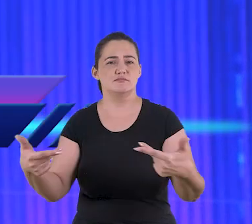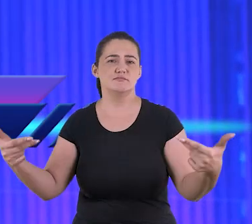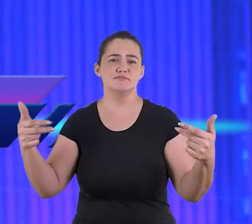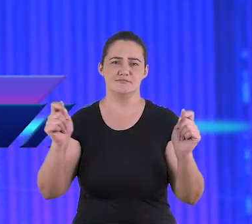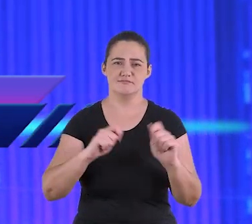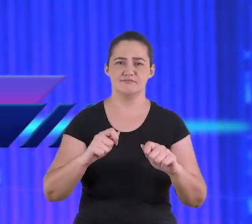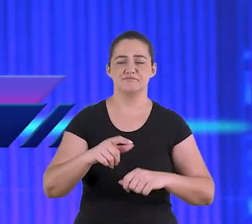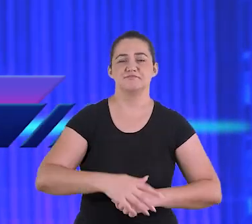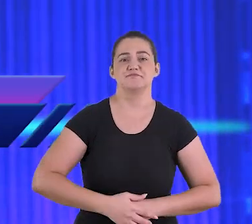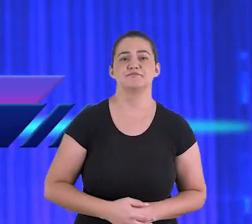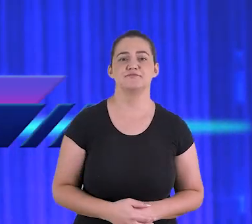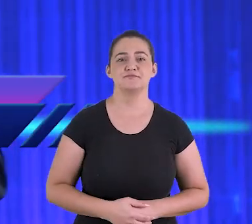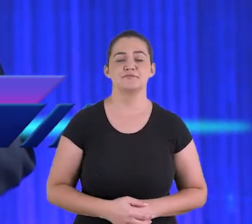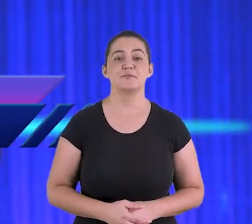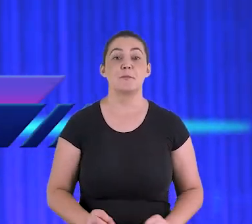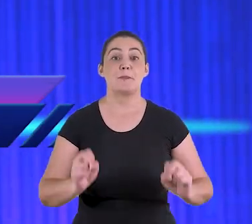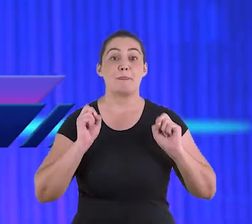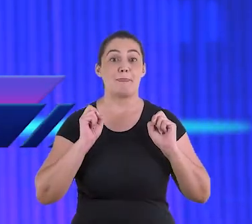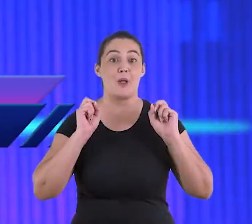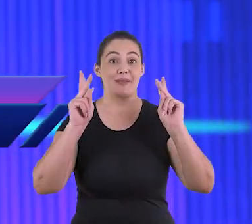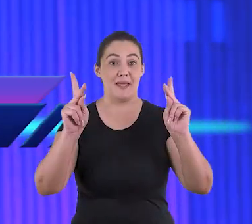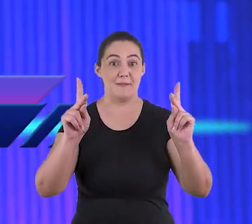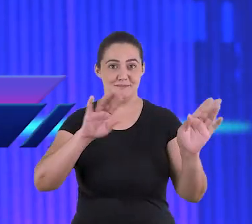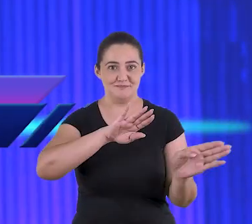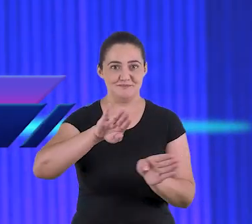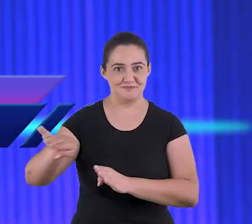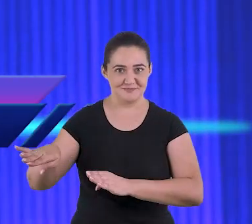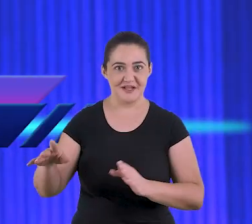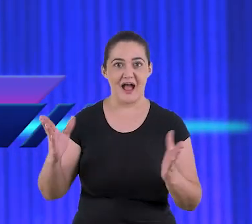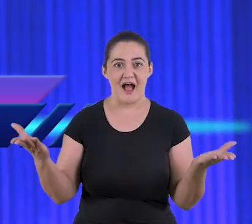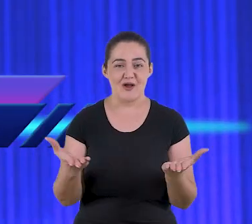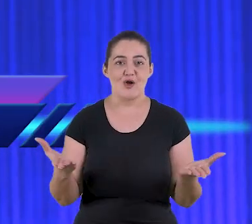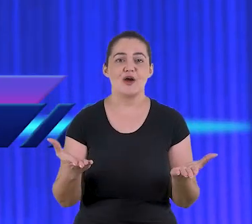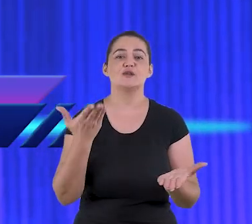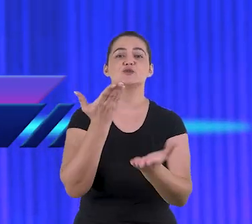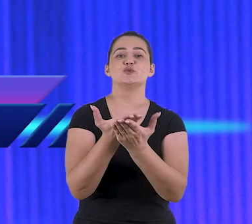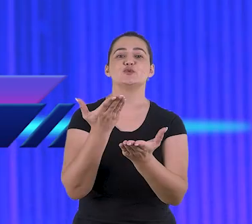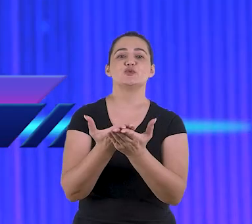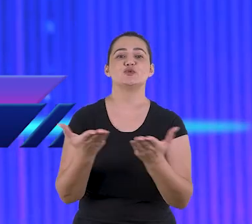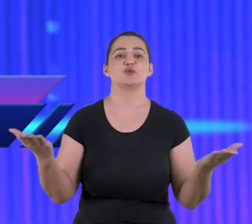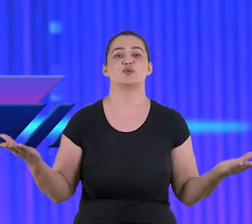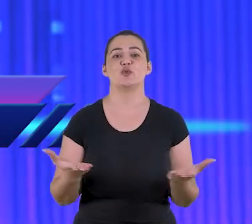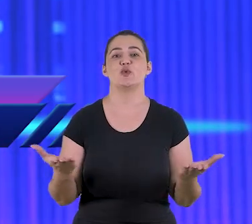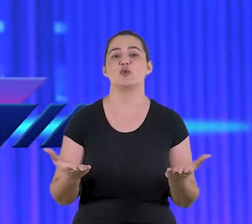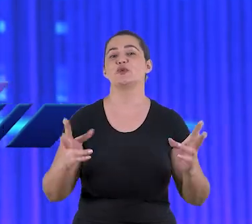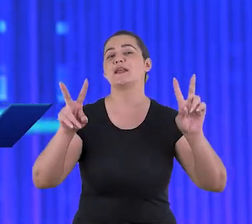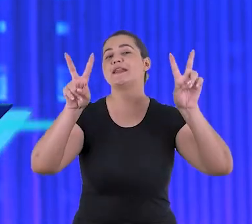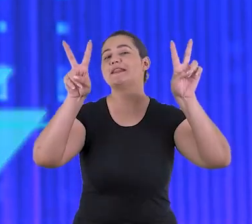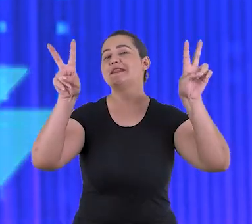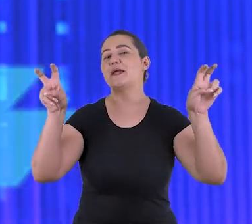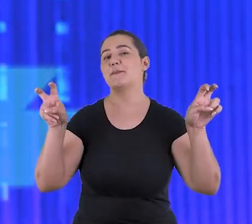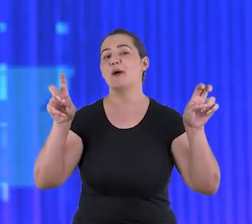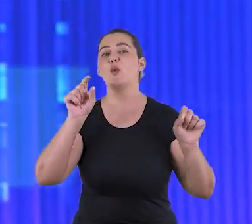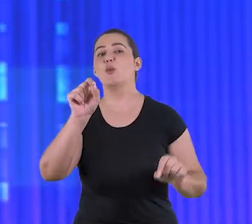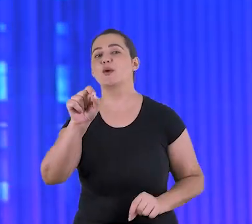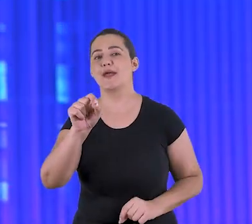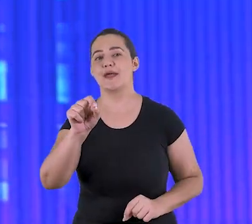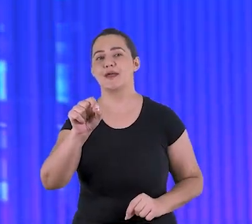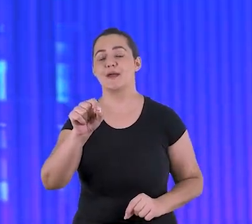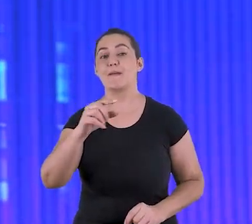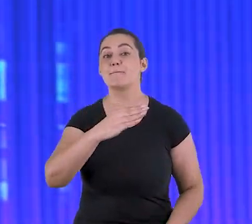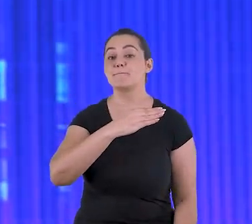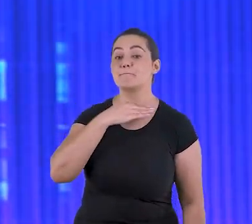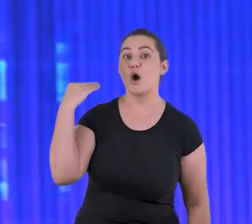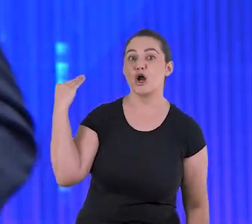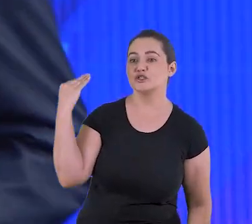Tudo certo? Tudo pronto para começarmos o estudo de hoje? Vamos falar então sobre este enigma